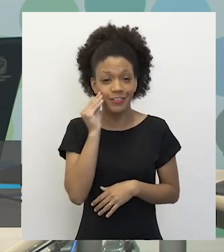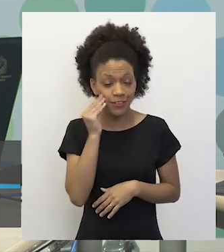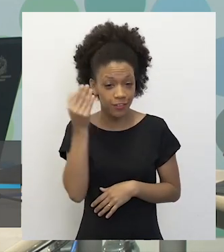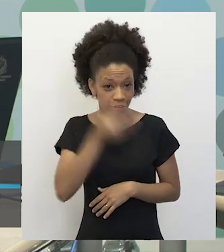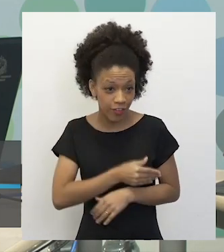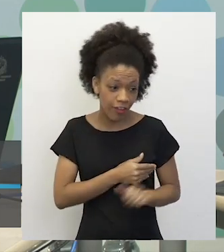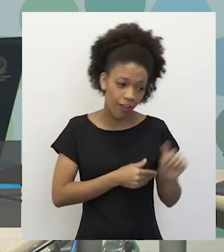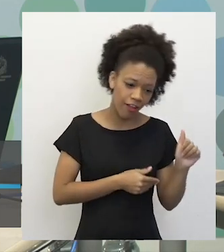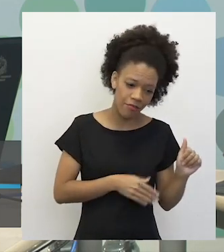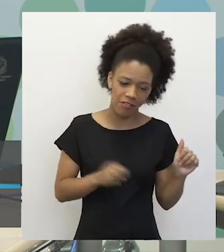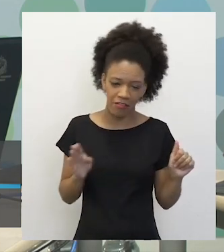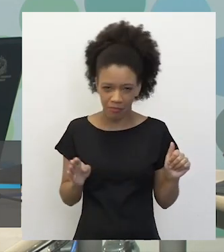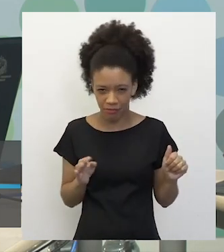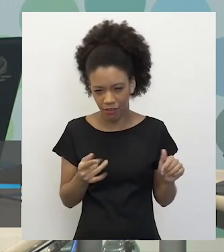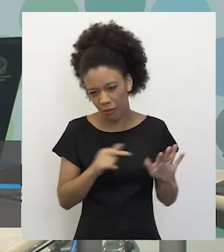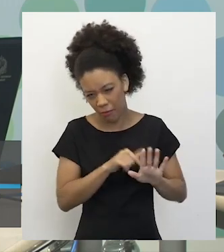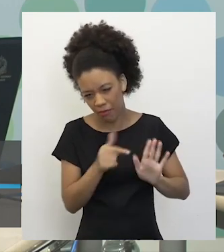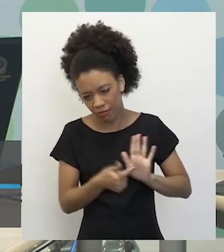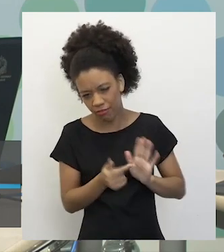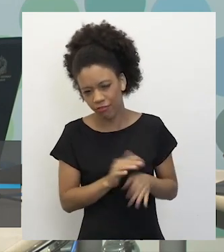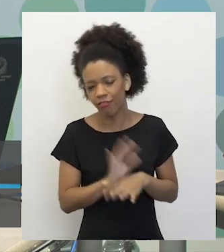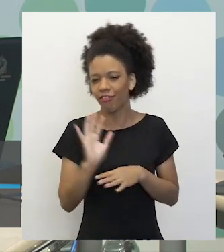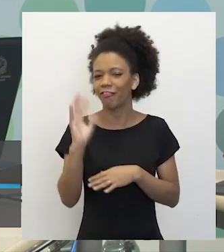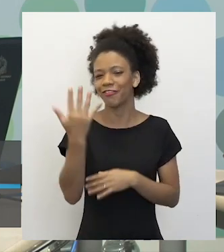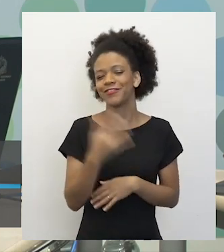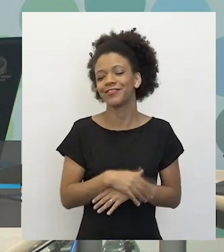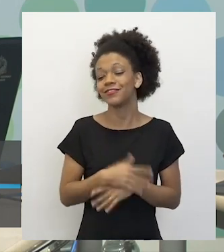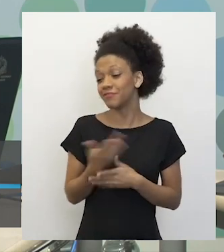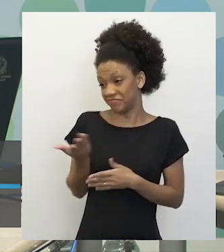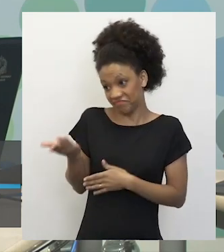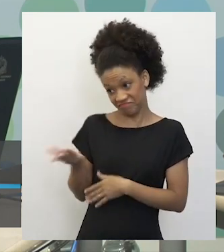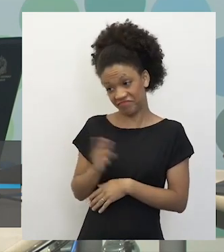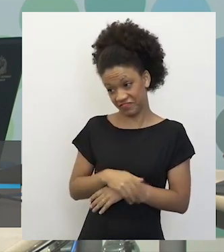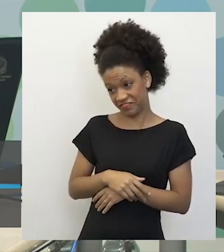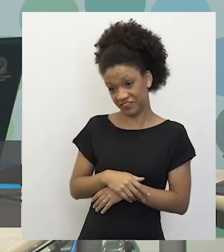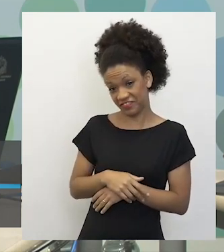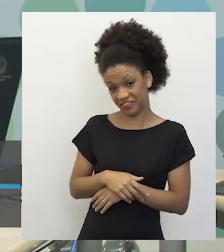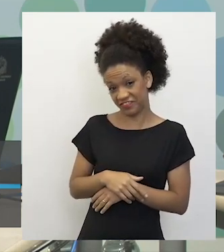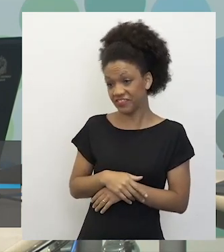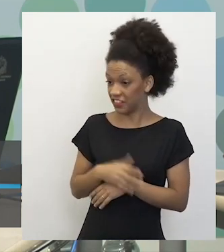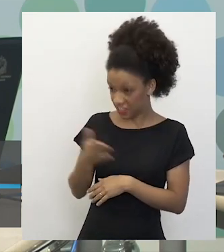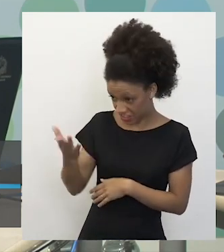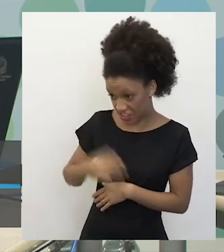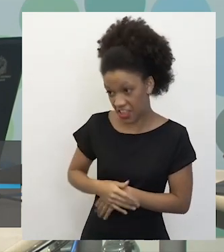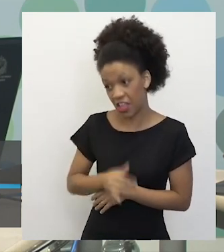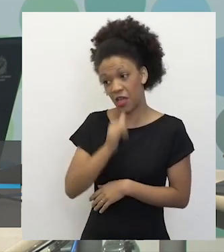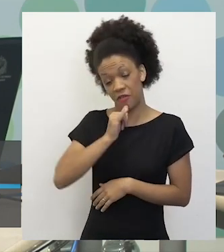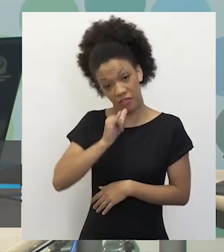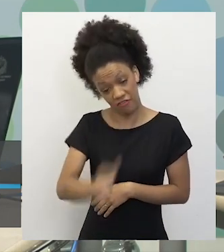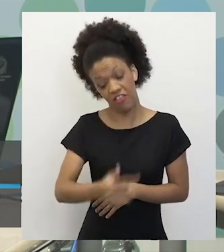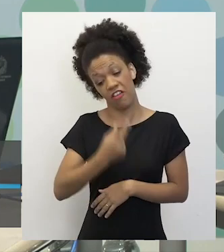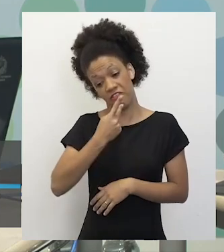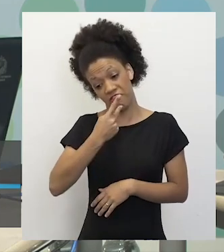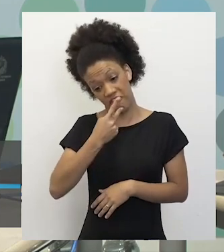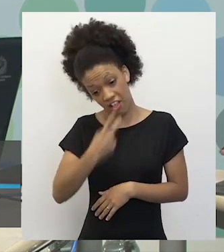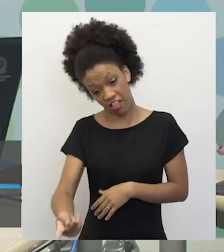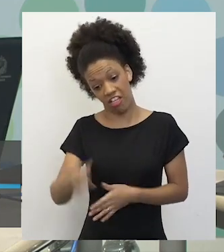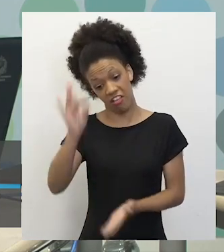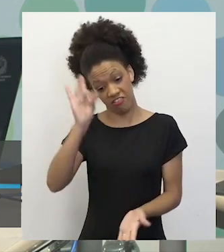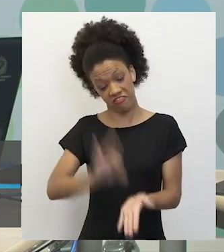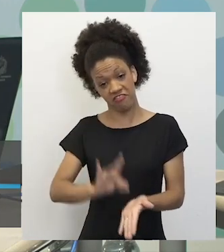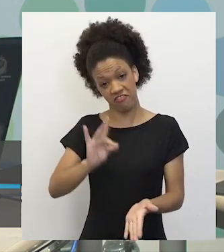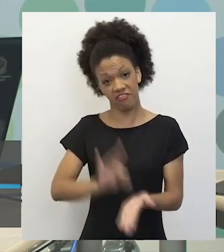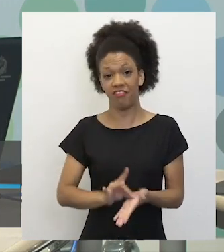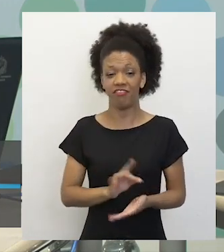mais B para alguém, e aí acontece que a gente está certo, aí de repente acontece uma coisa, você fala assim, tá vendo como eu tô certo? Eu estava certa, eu tinha